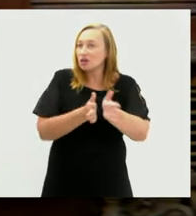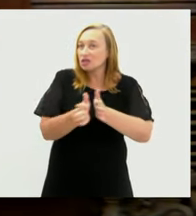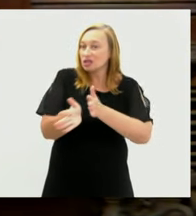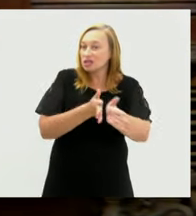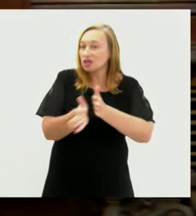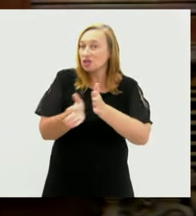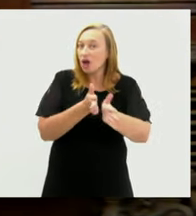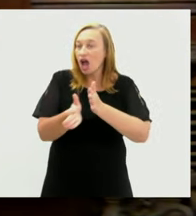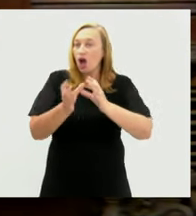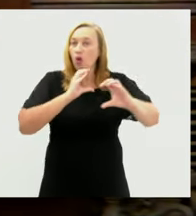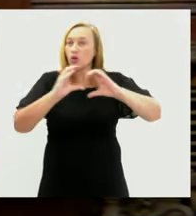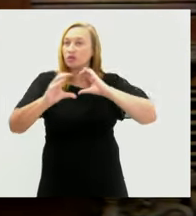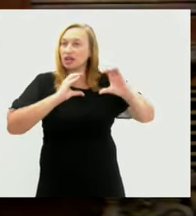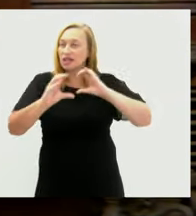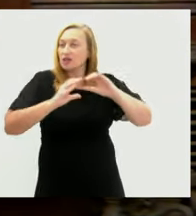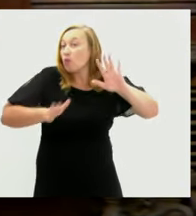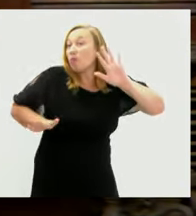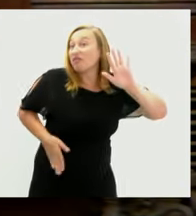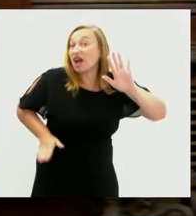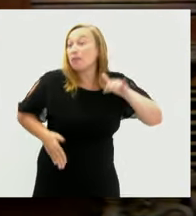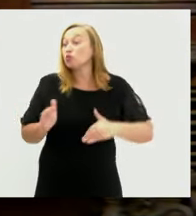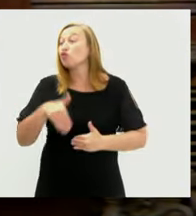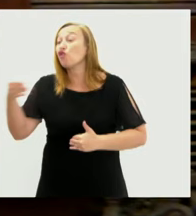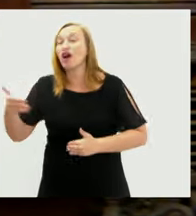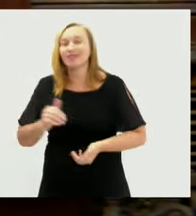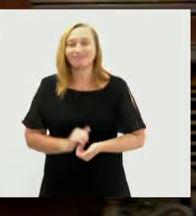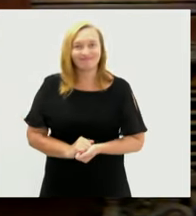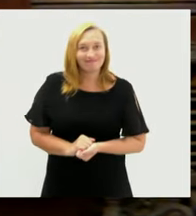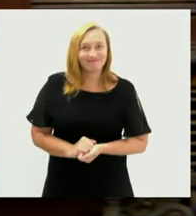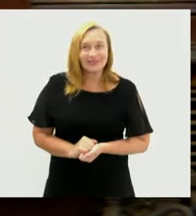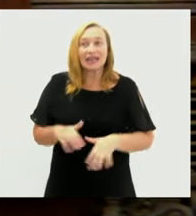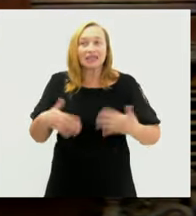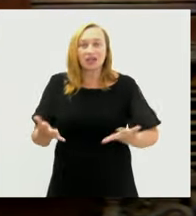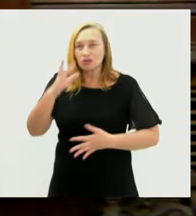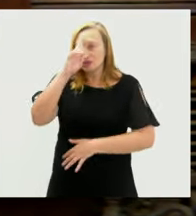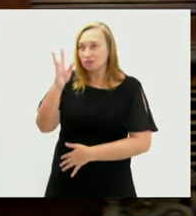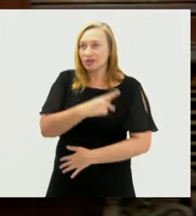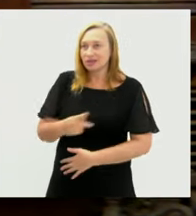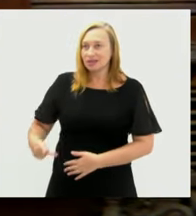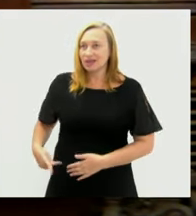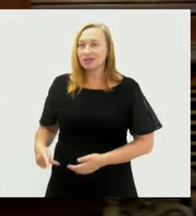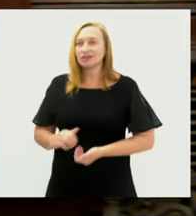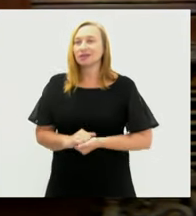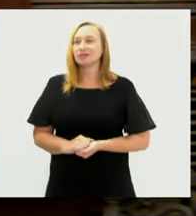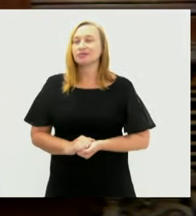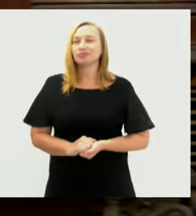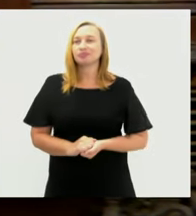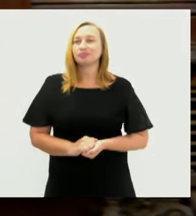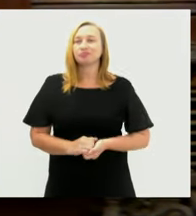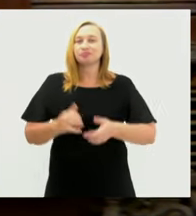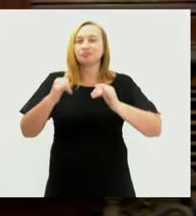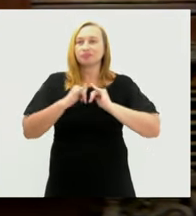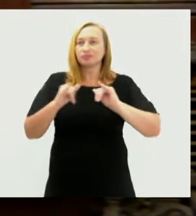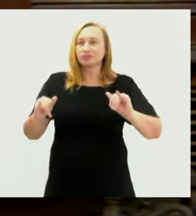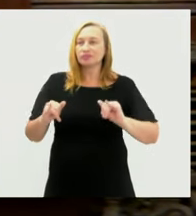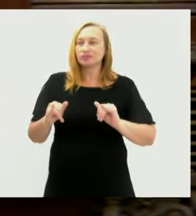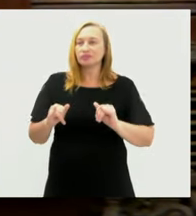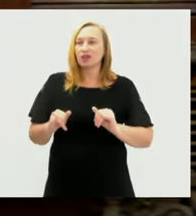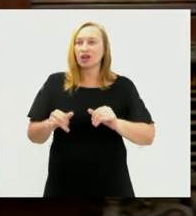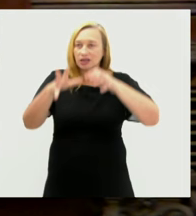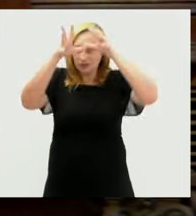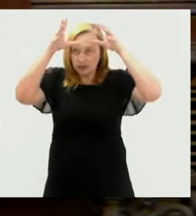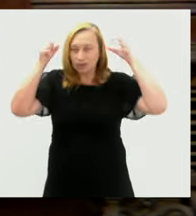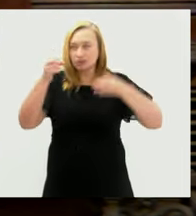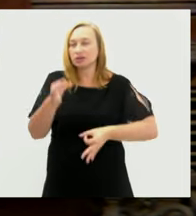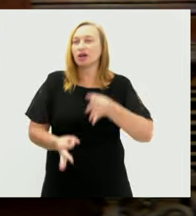bandidos que estão lá presos aqui fora. E aí, presidente, me causa estranho também uma denúncia que eu fiz e o Tribunal de Contas encaminhou à